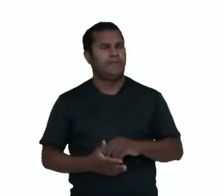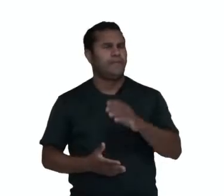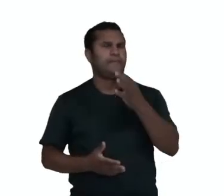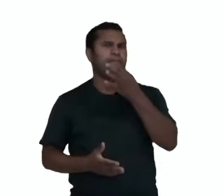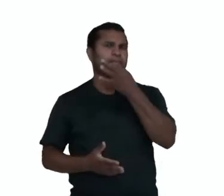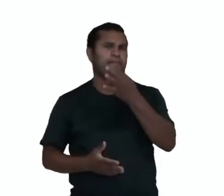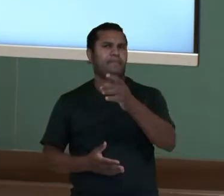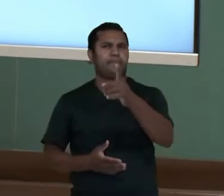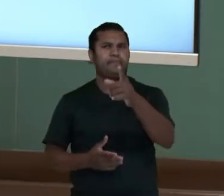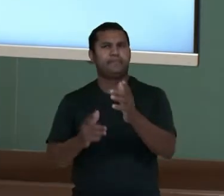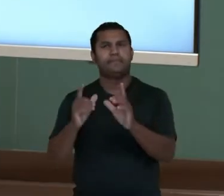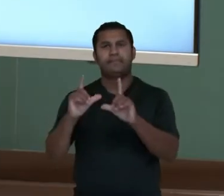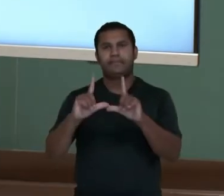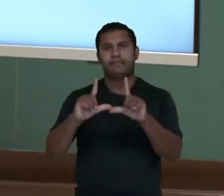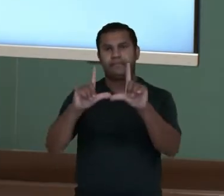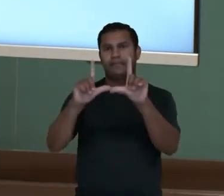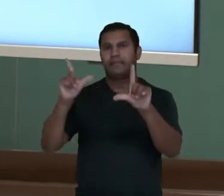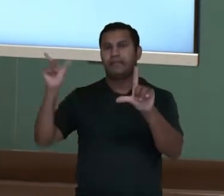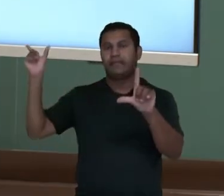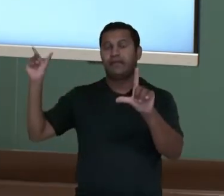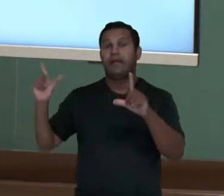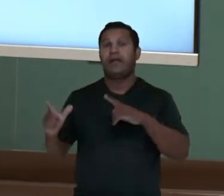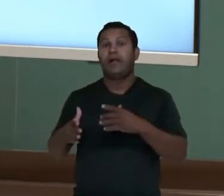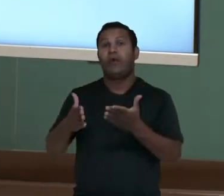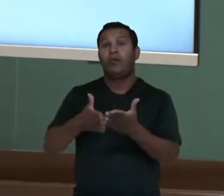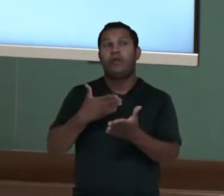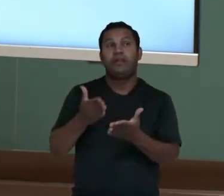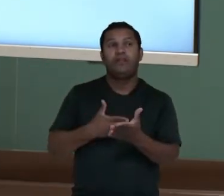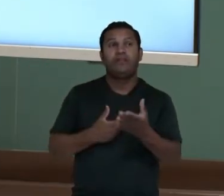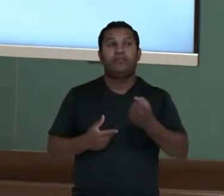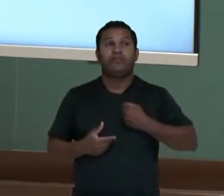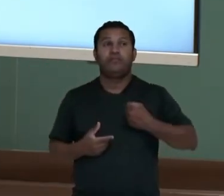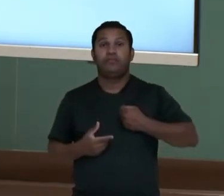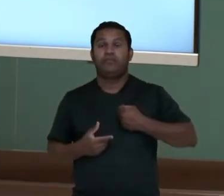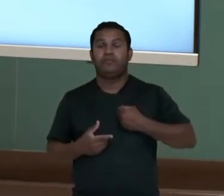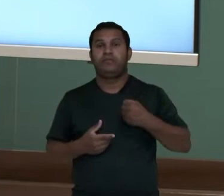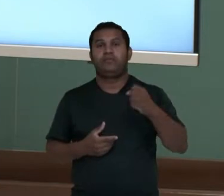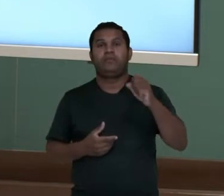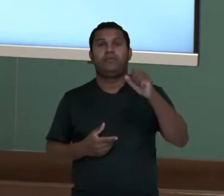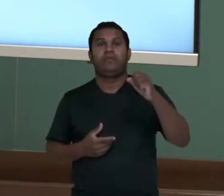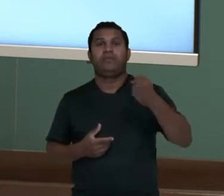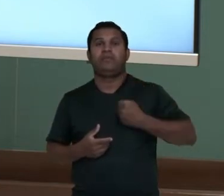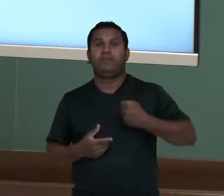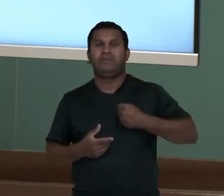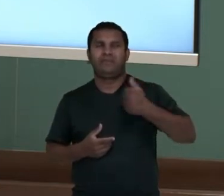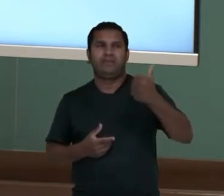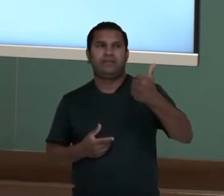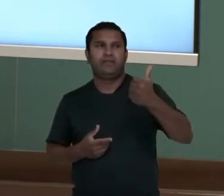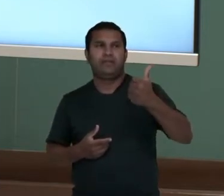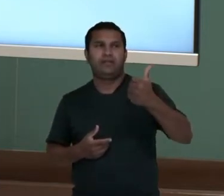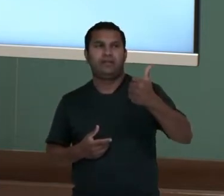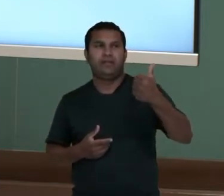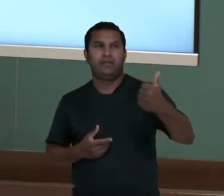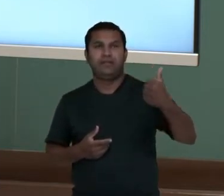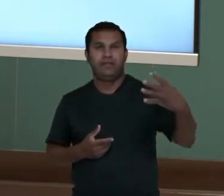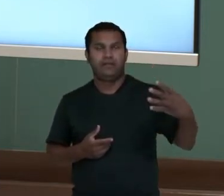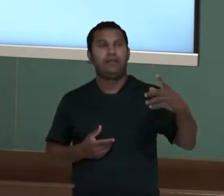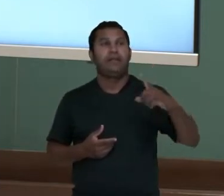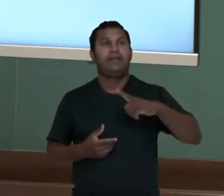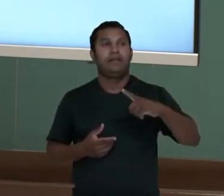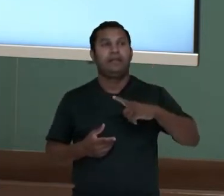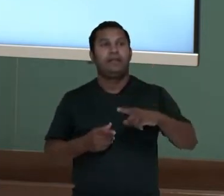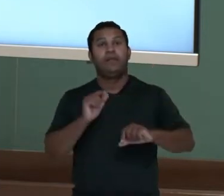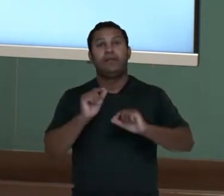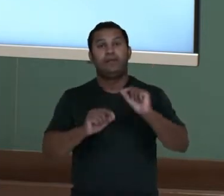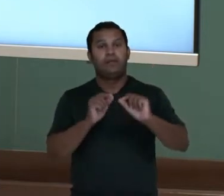didático, Globalização, Tempo e Espaço, na página 14, há uma discussão sobre esse assunto que você vai